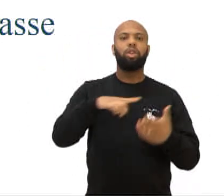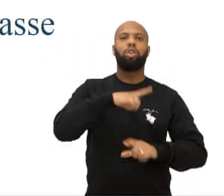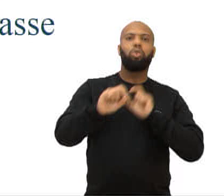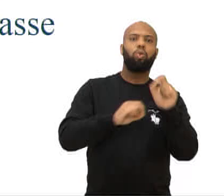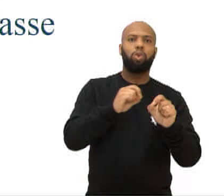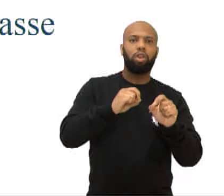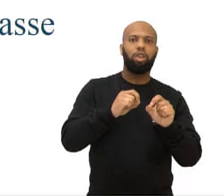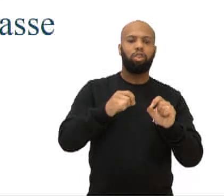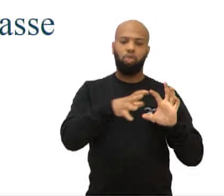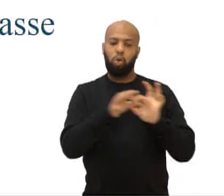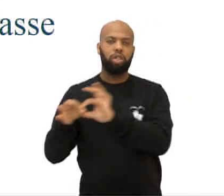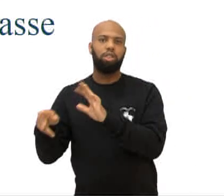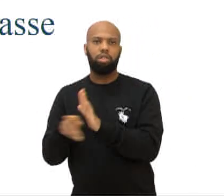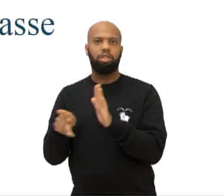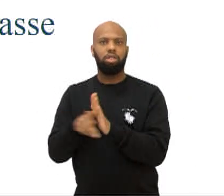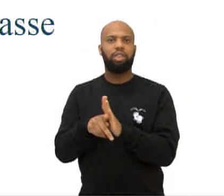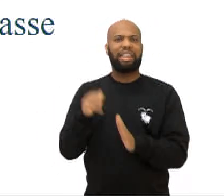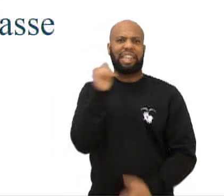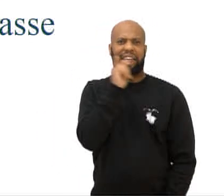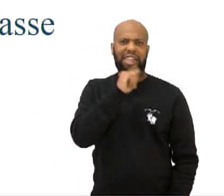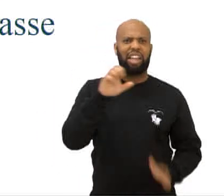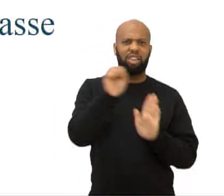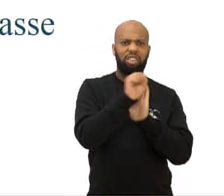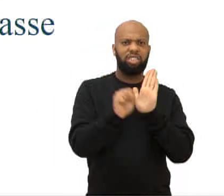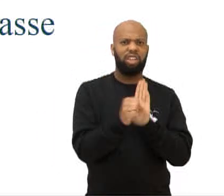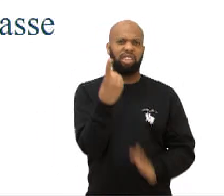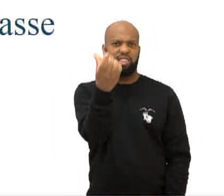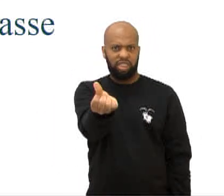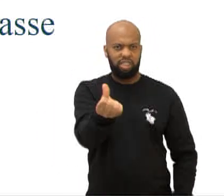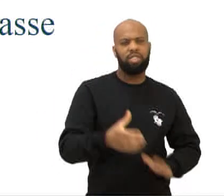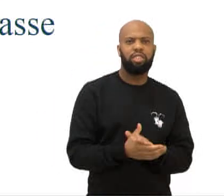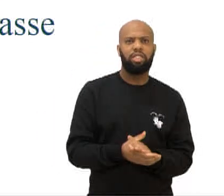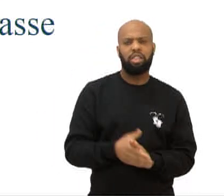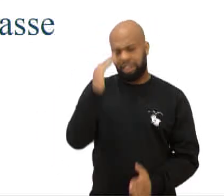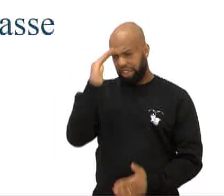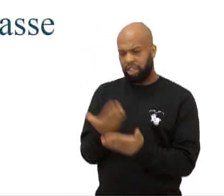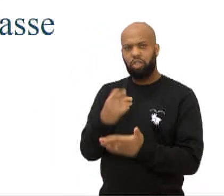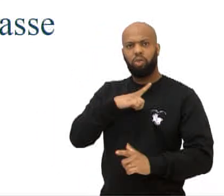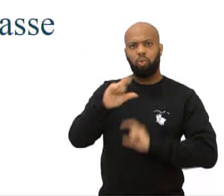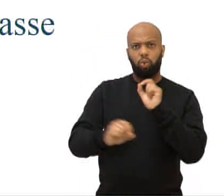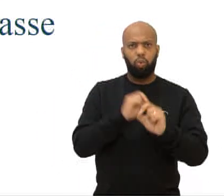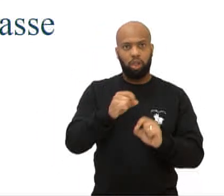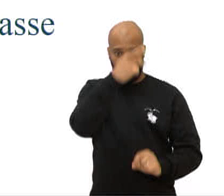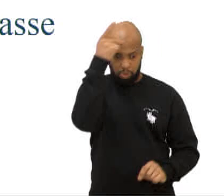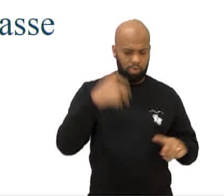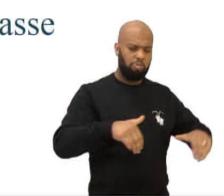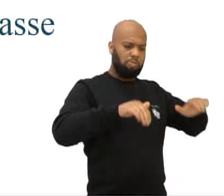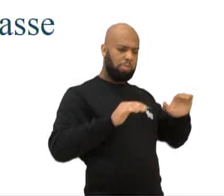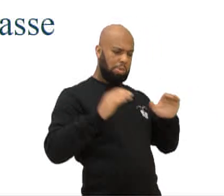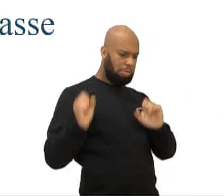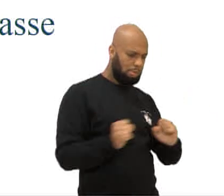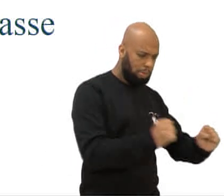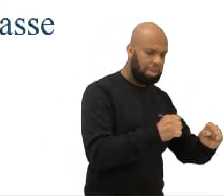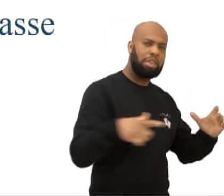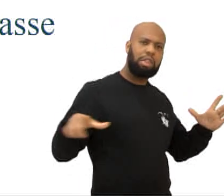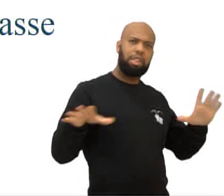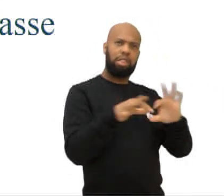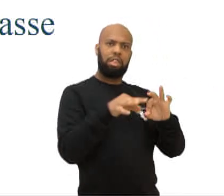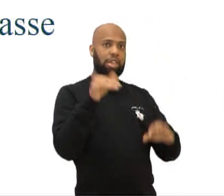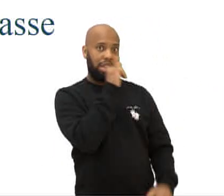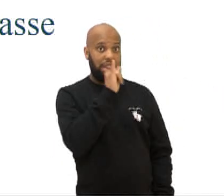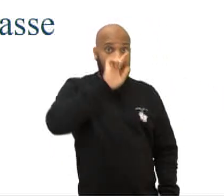Considerando o contexto da Itália do século XVI, Maquiavel acreditava ser necessário um monarca para conquistar o poder e unificar a Itália,